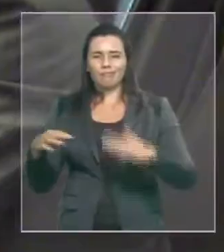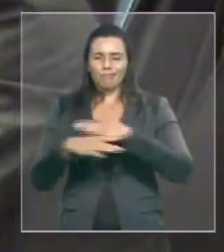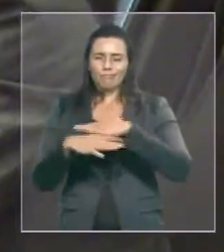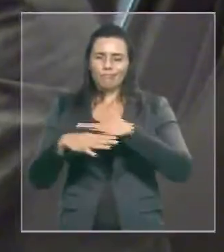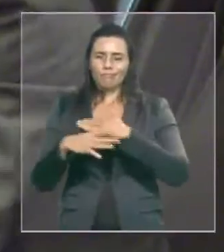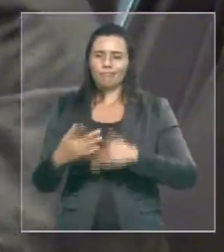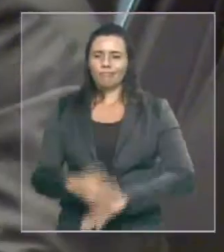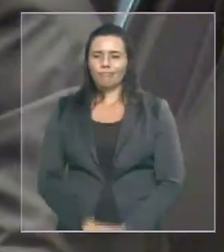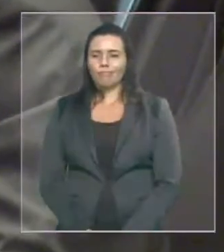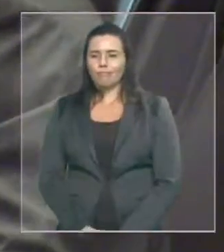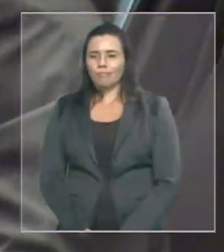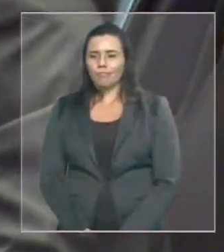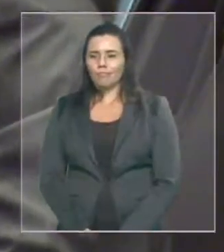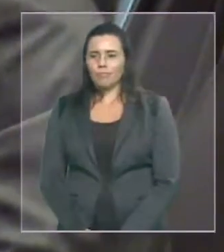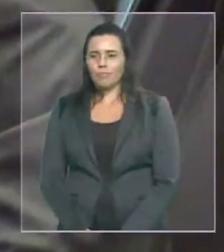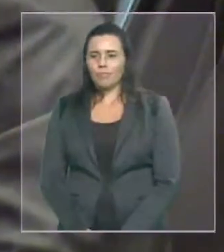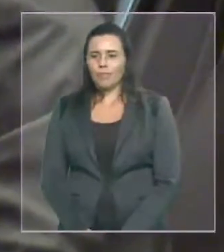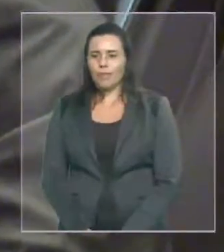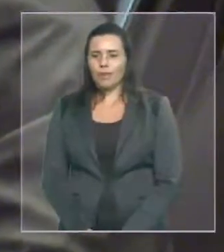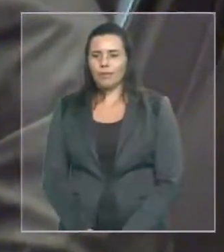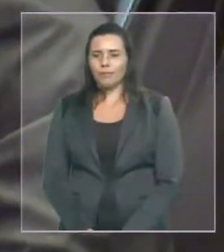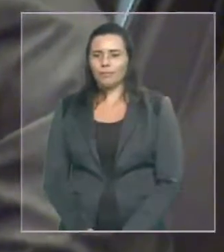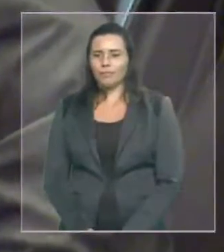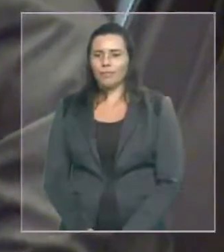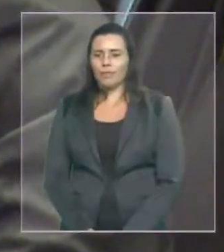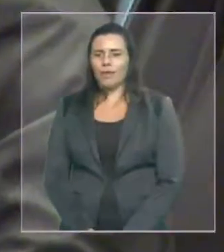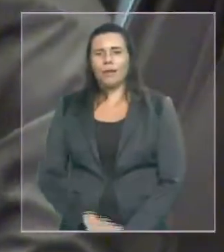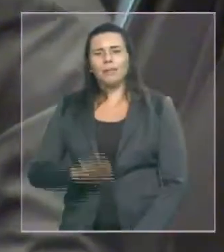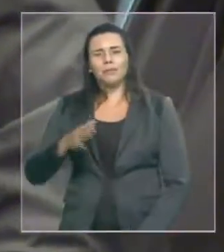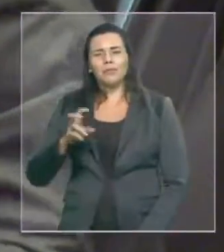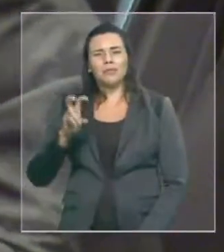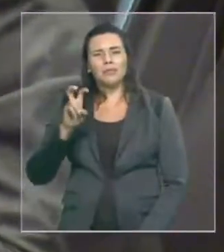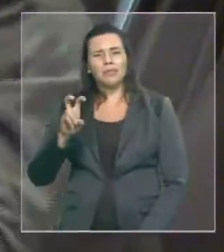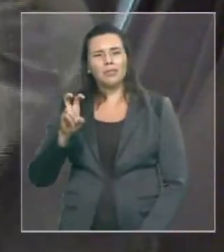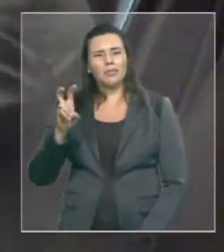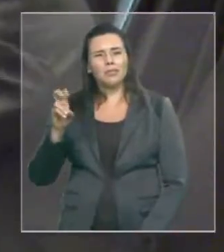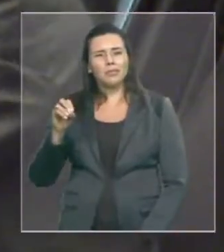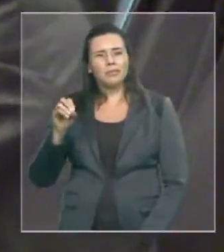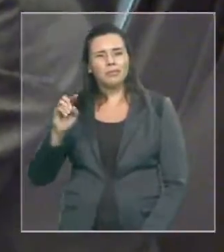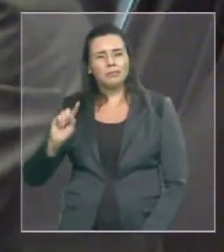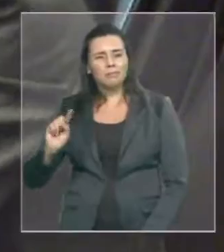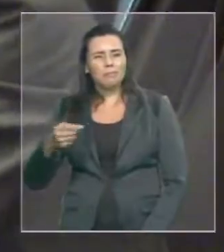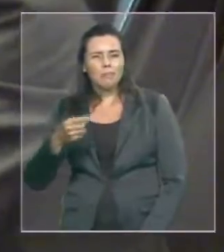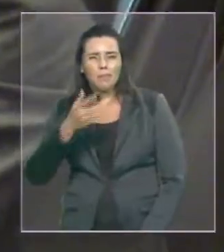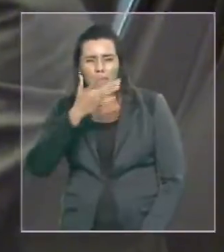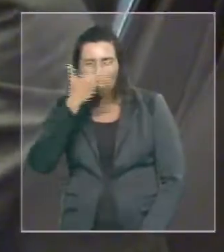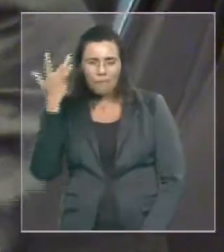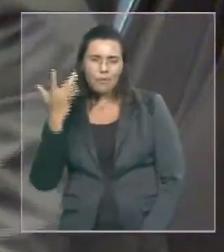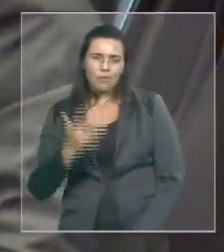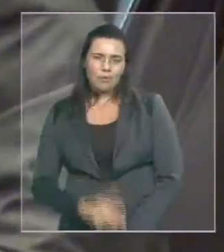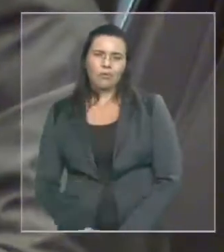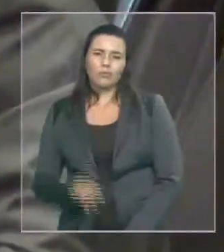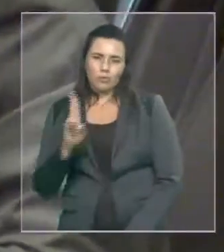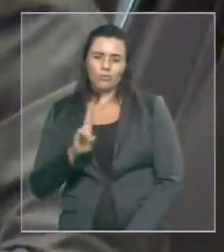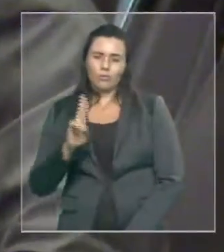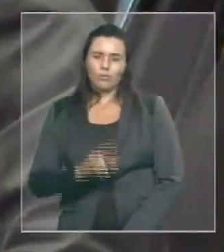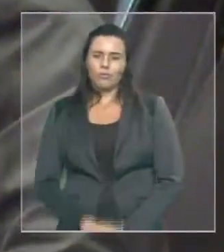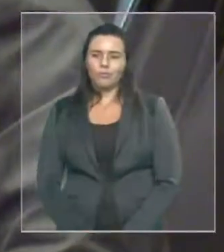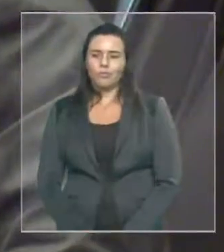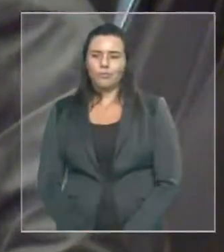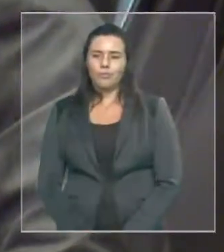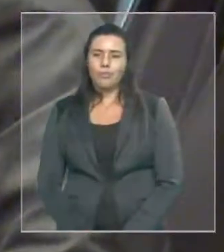ônibus, atendendo aí mais ou menos 550 mil pessoas. Com a nova licitação, serão 700